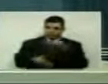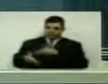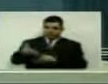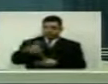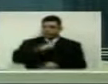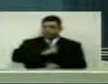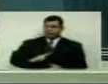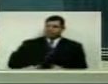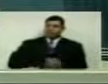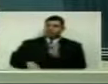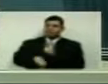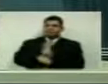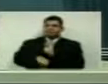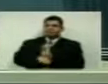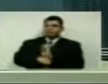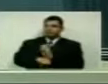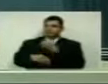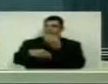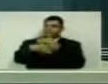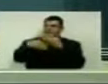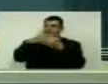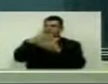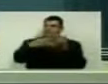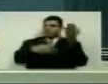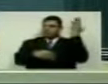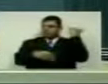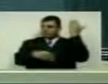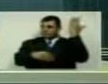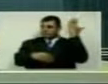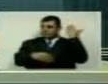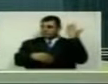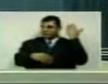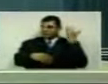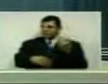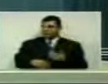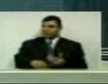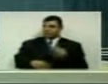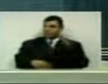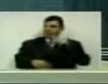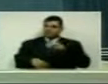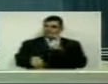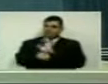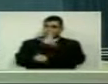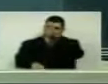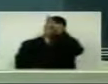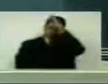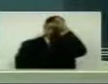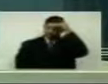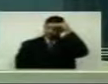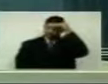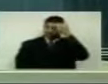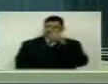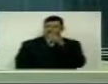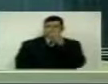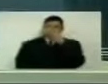ao governo do Estado e a obras do passado aqui no Estado do Amazonas.